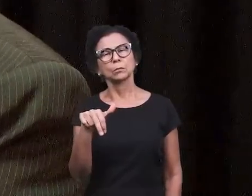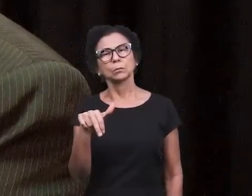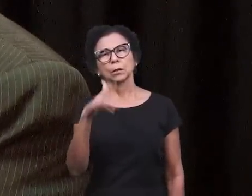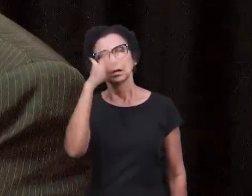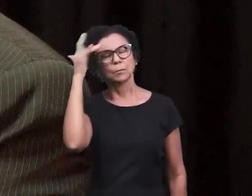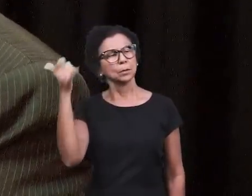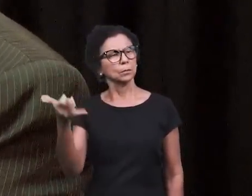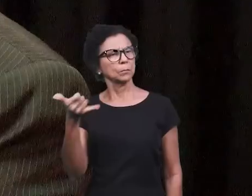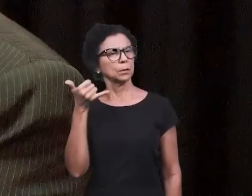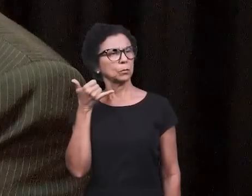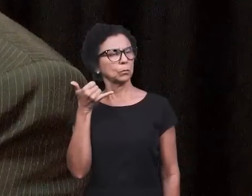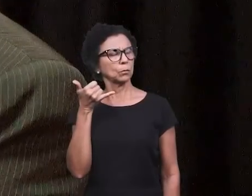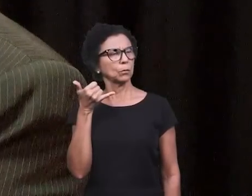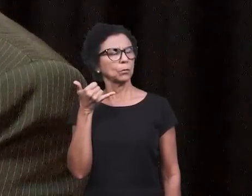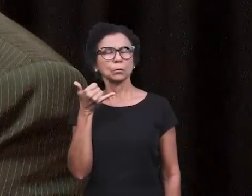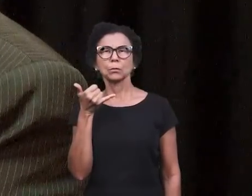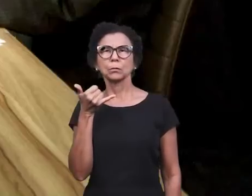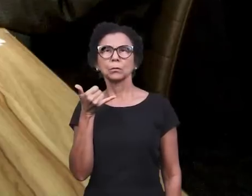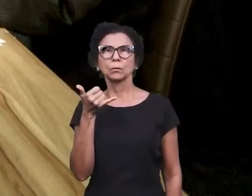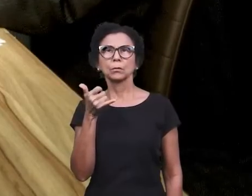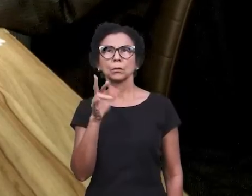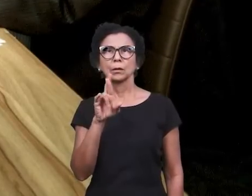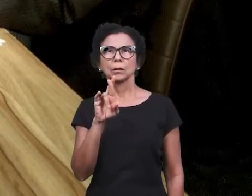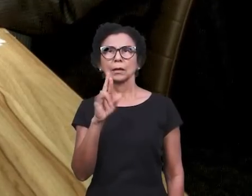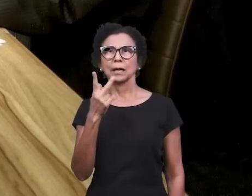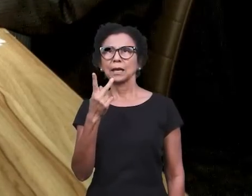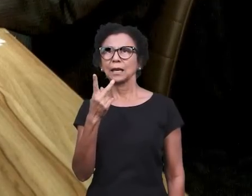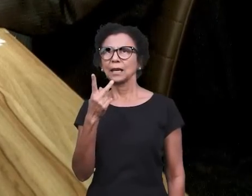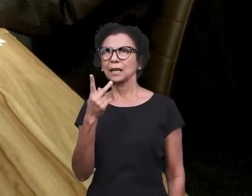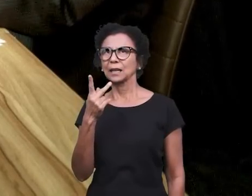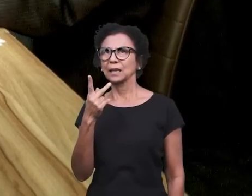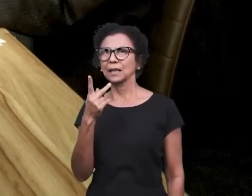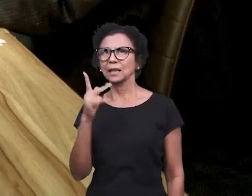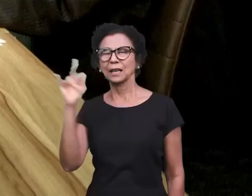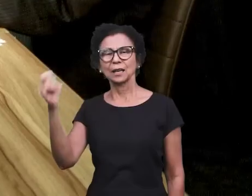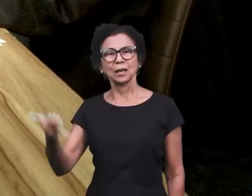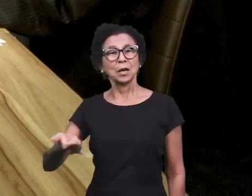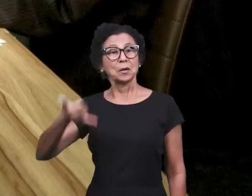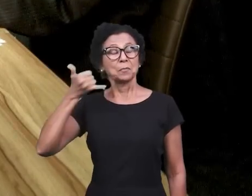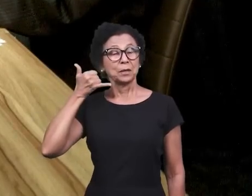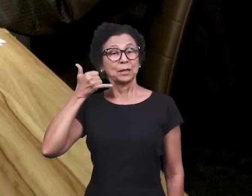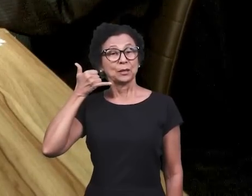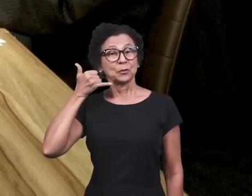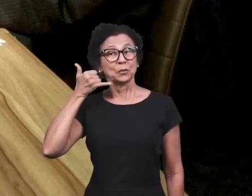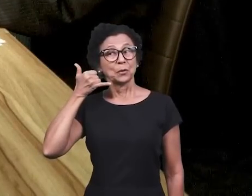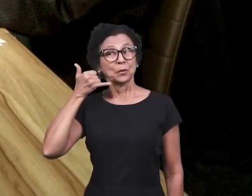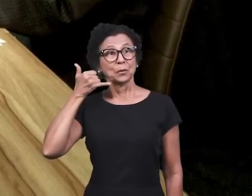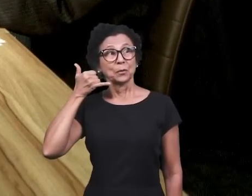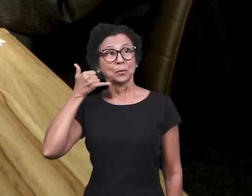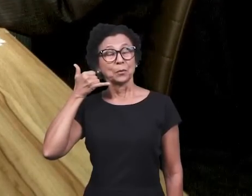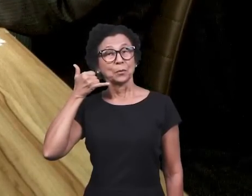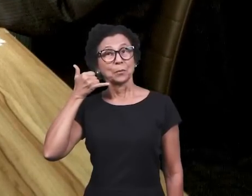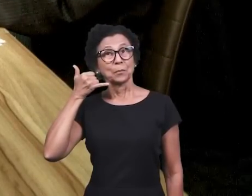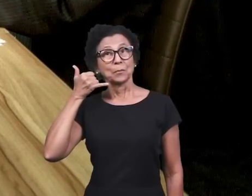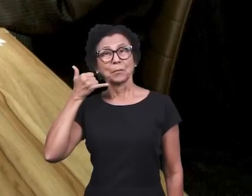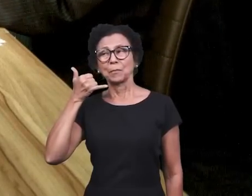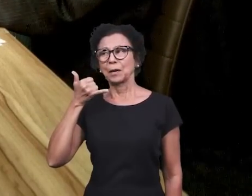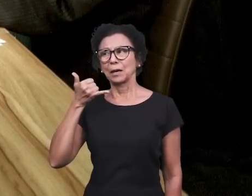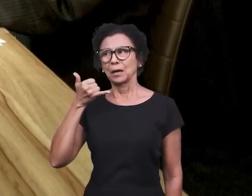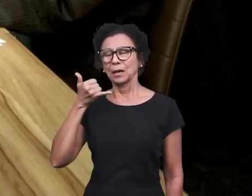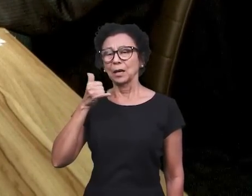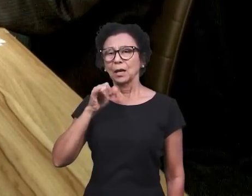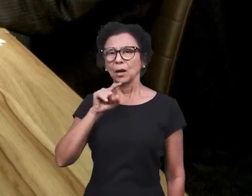alguém me ligou. Era o RH da CGU. Olha, o dia chegou, né? O dia chegou finalmente. Era o RH da CGU me ligando